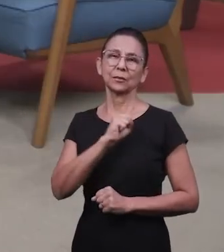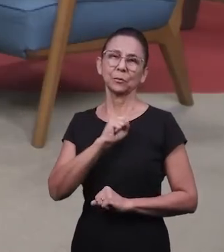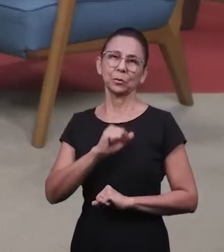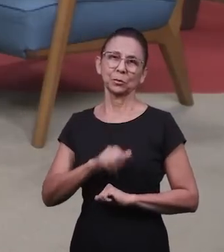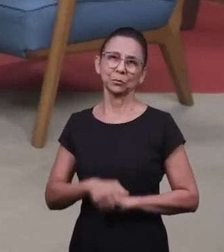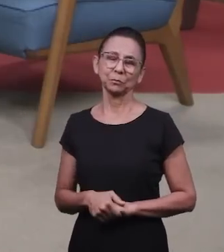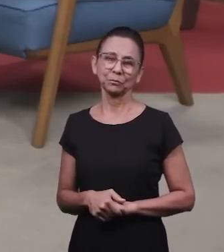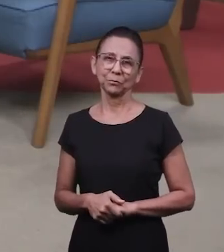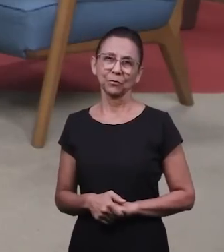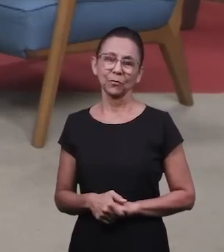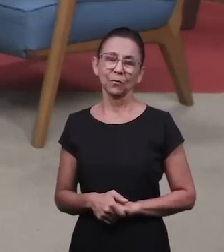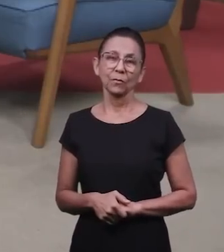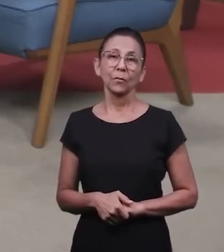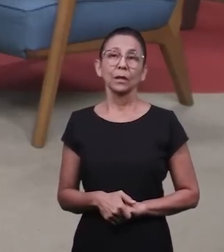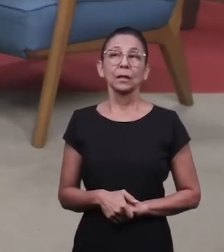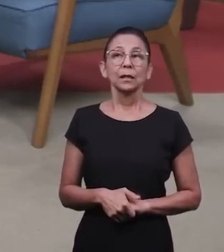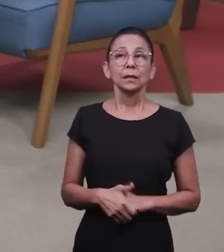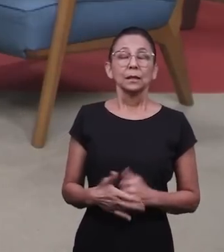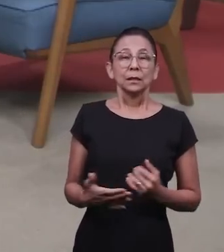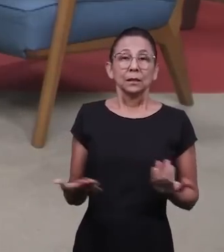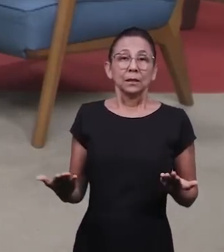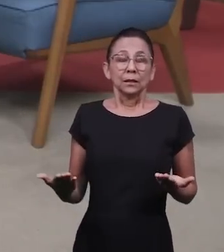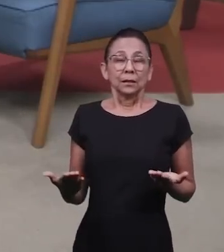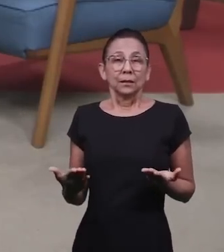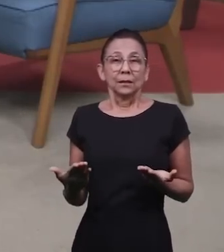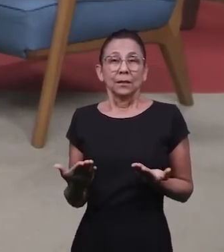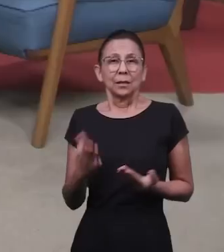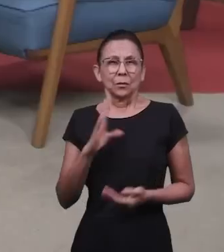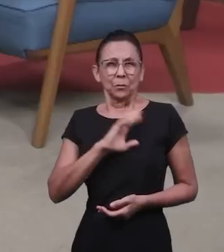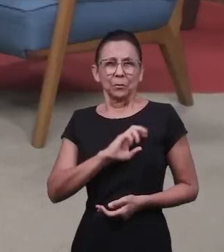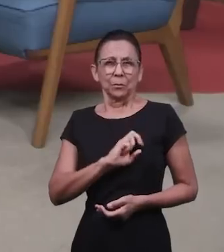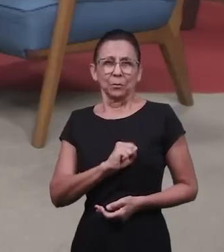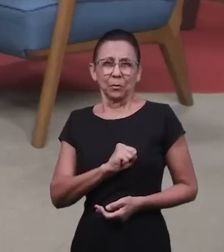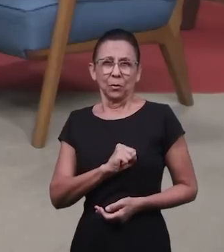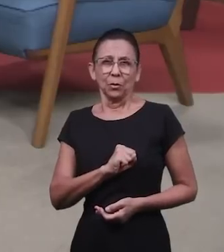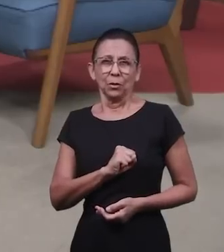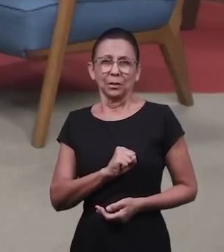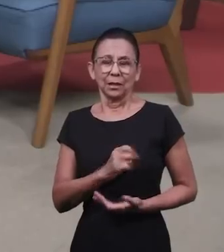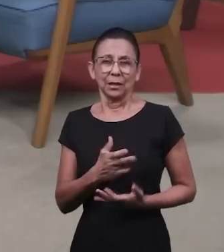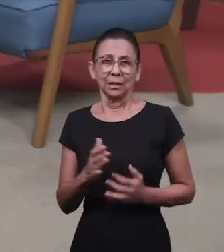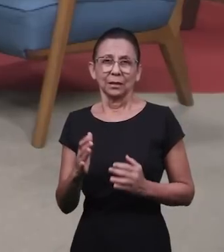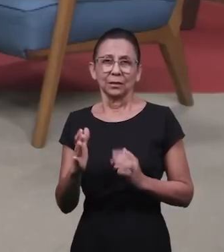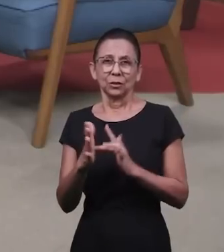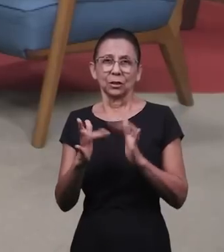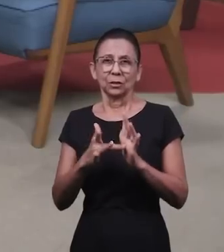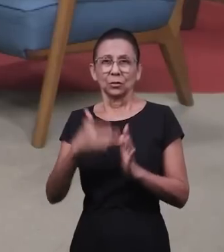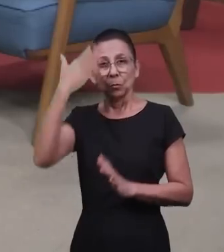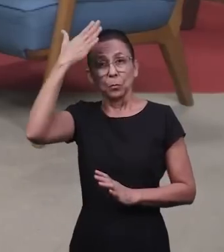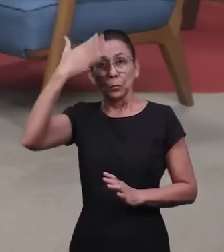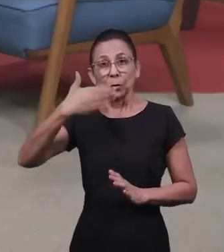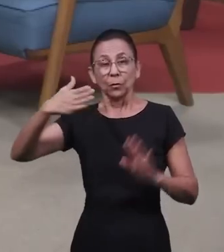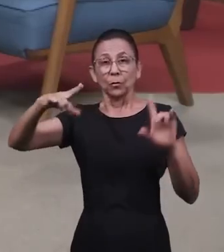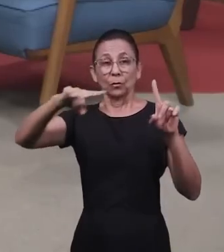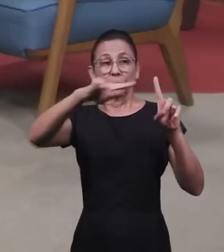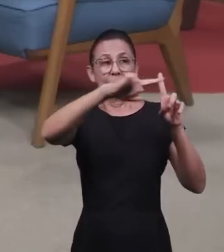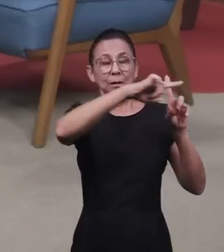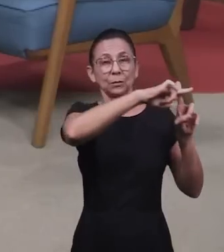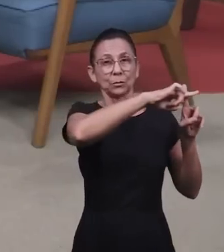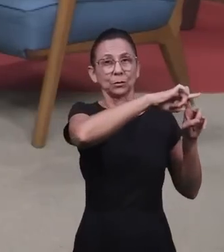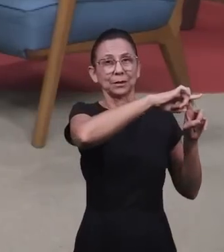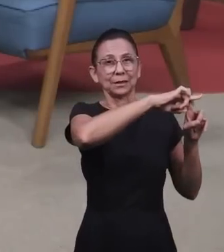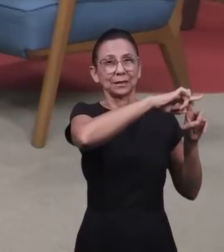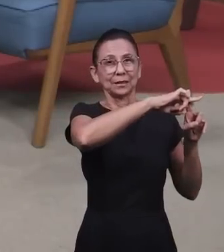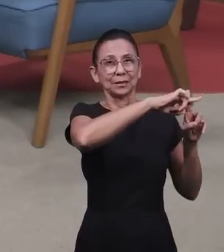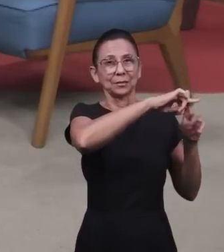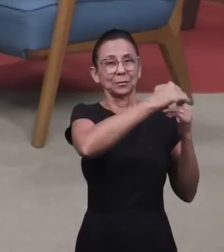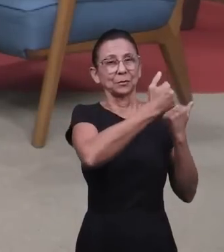principal da expressão maior de amor, que foi o sacrifício de Jesus da cruz por nós, é